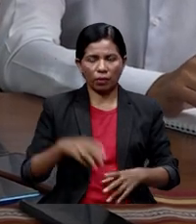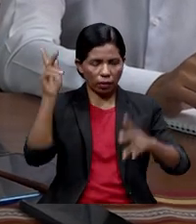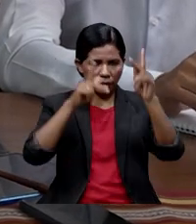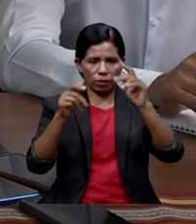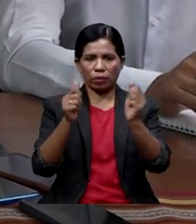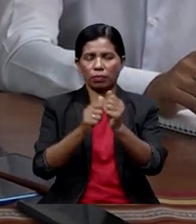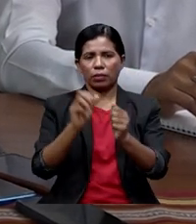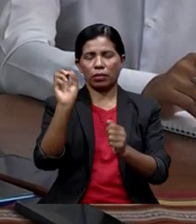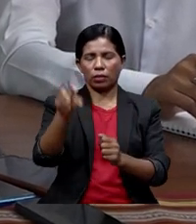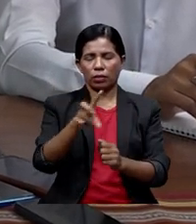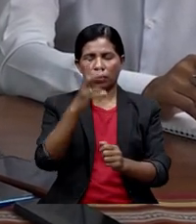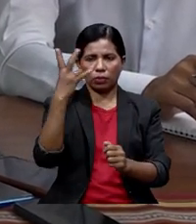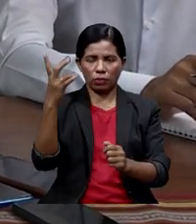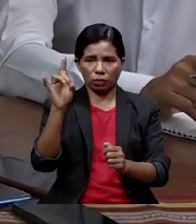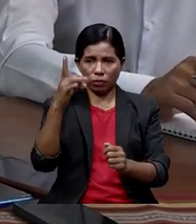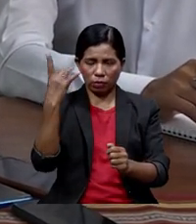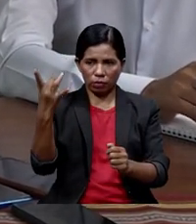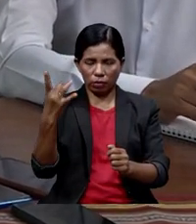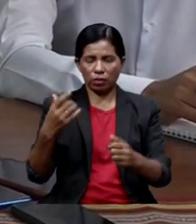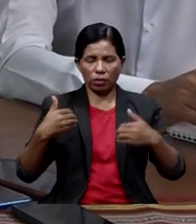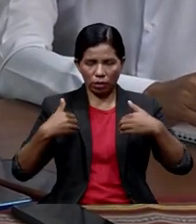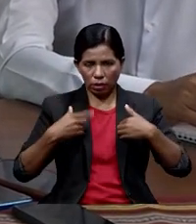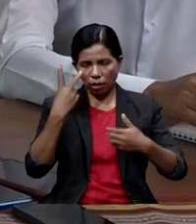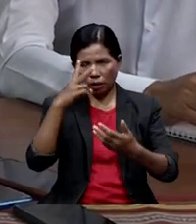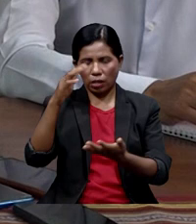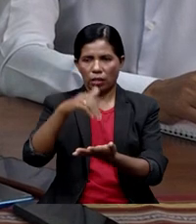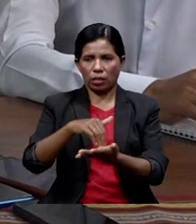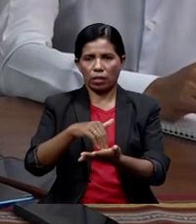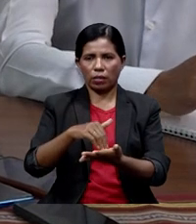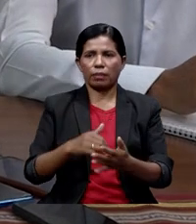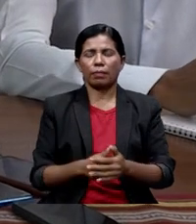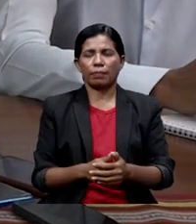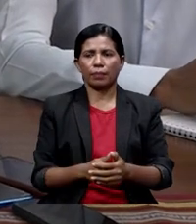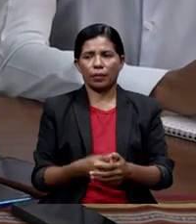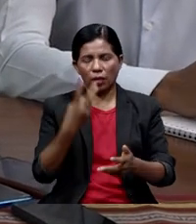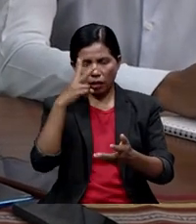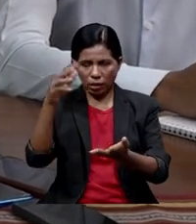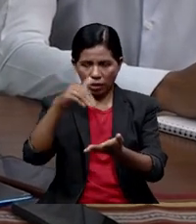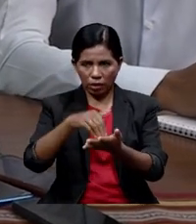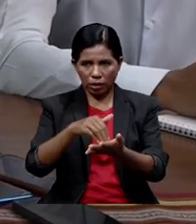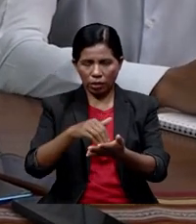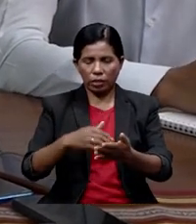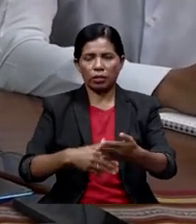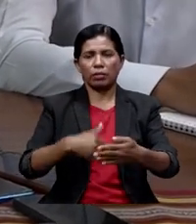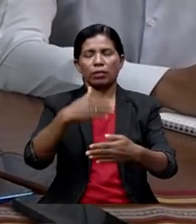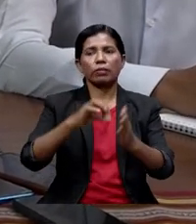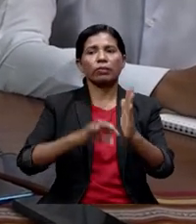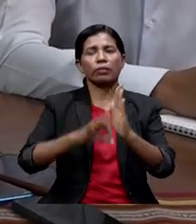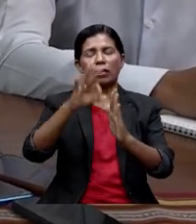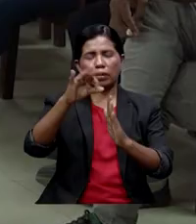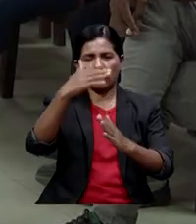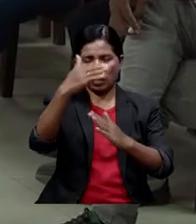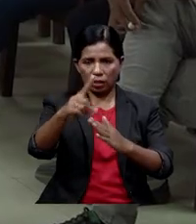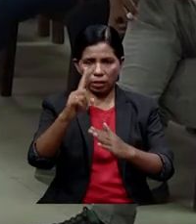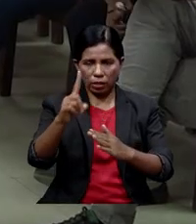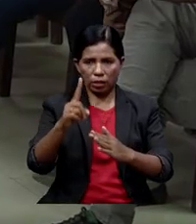de sinvalu, se ia avaliação preliminar. Né, avaliação preliminar, né, fase ida, né, bem que o processo de gestão queixa